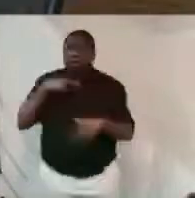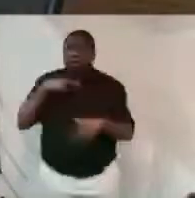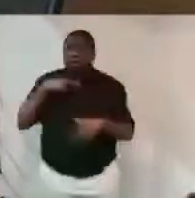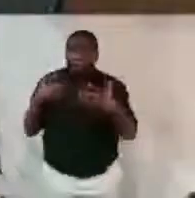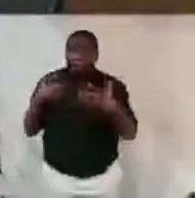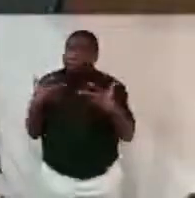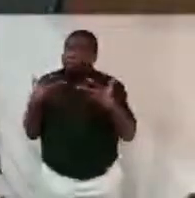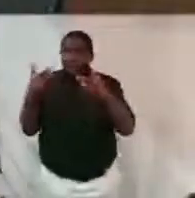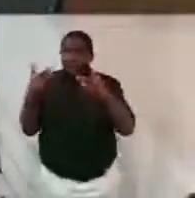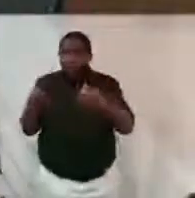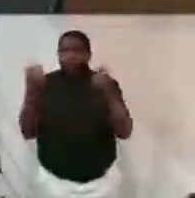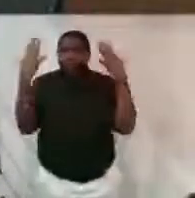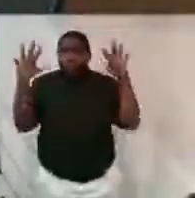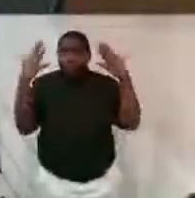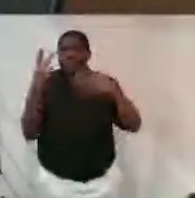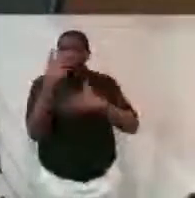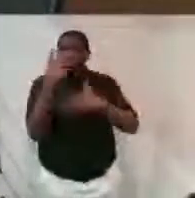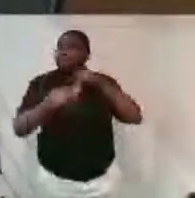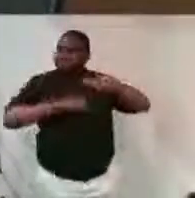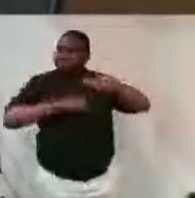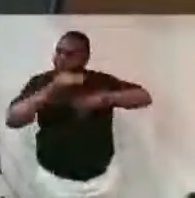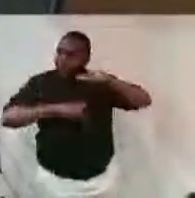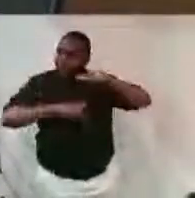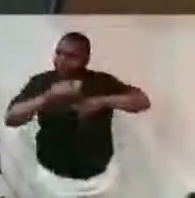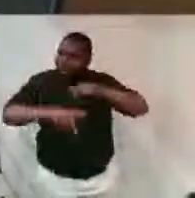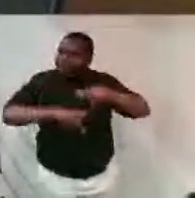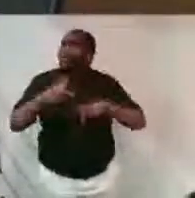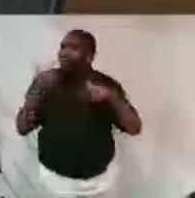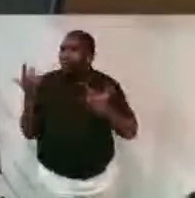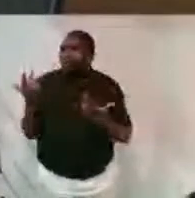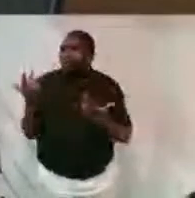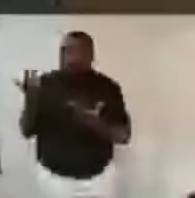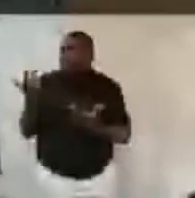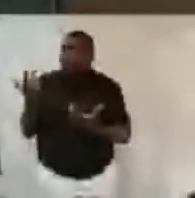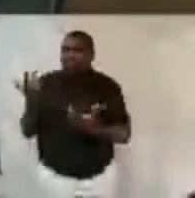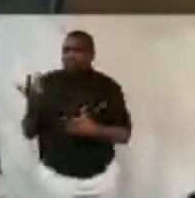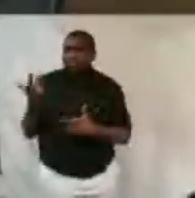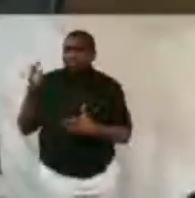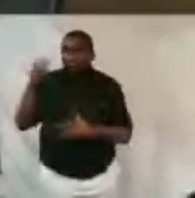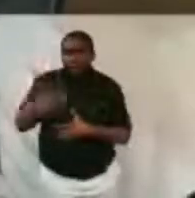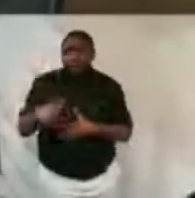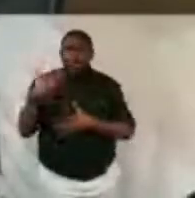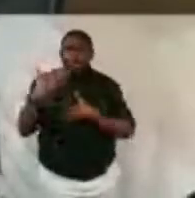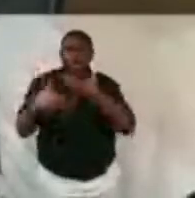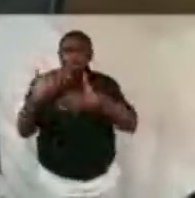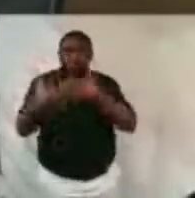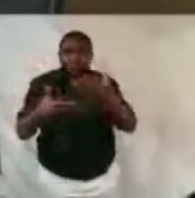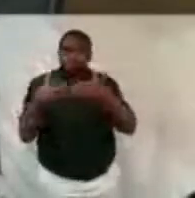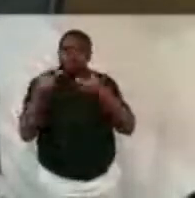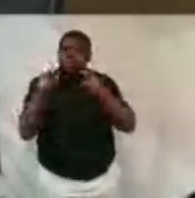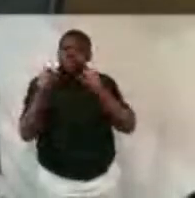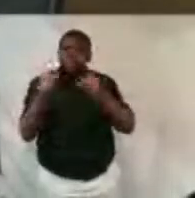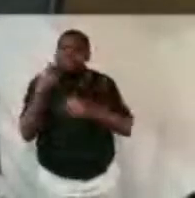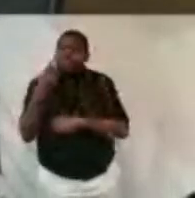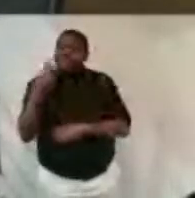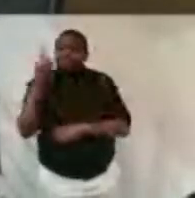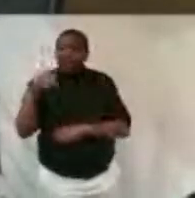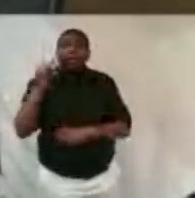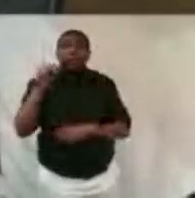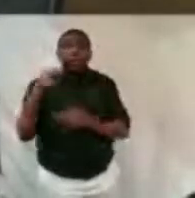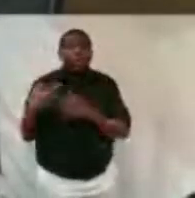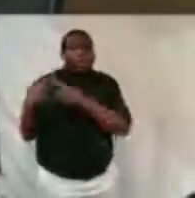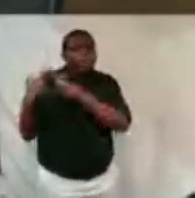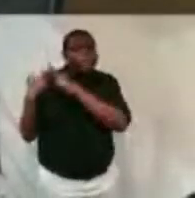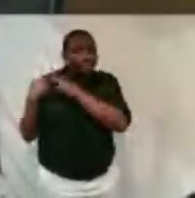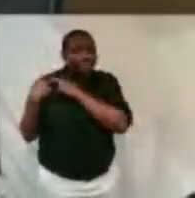parabéns pelo seu trabalho, Cristiane, parabéns por ter desenvolvido o que você pode considerar uma missão de